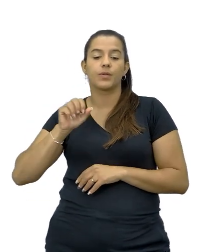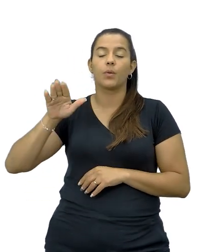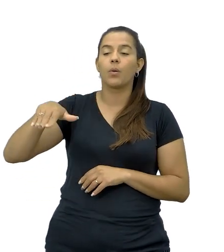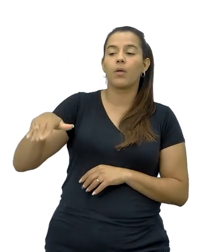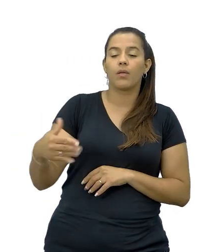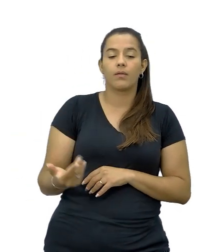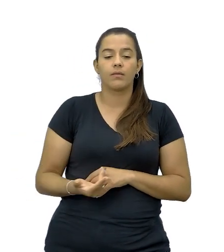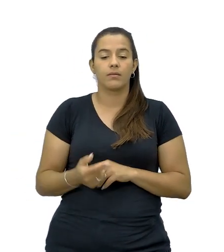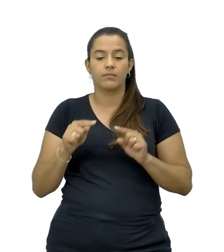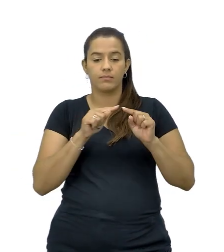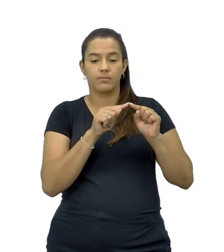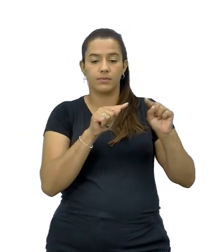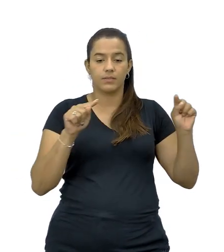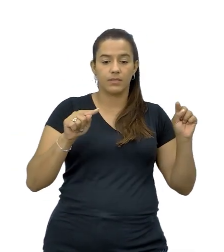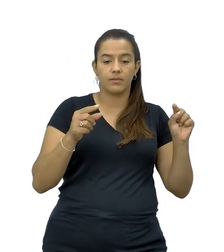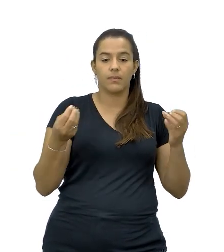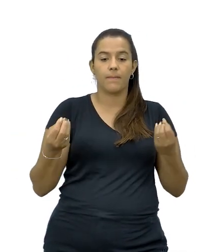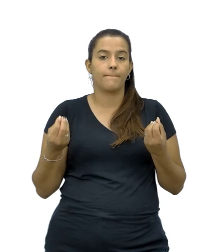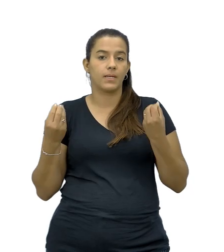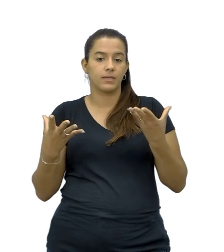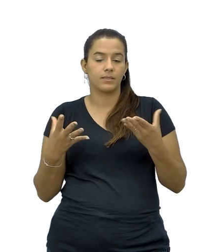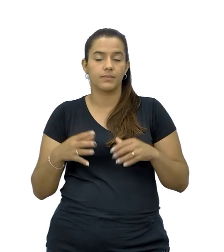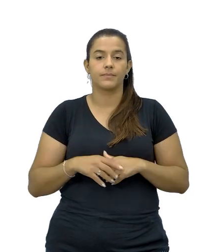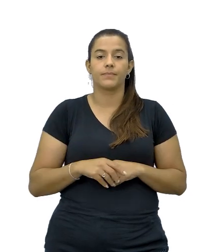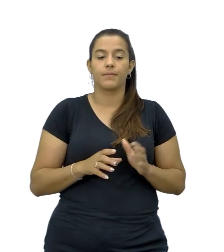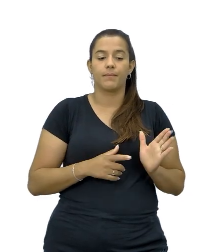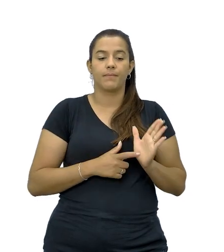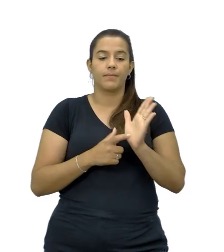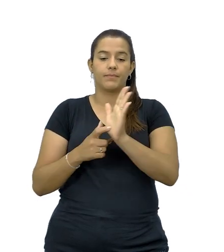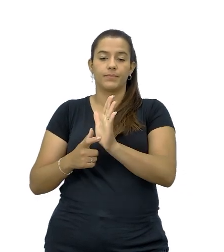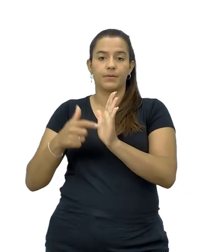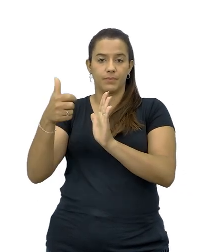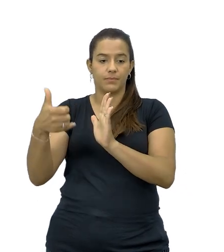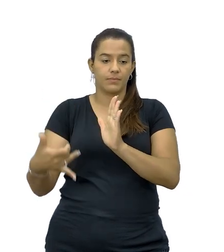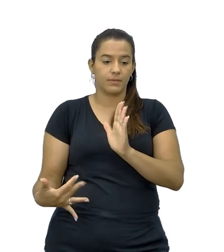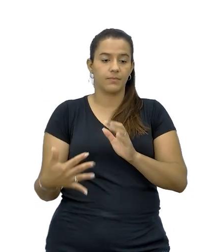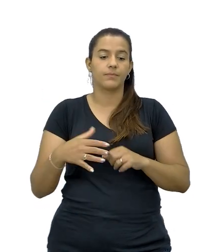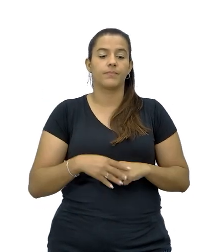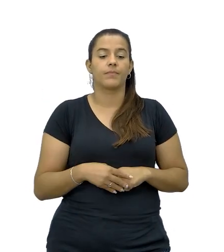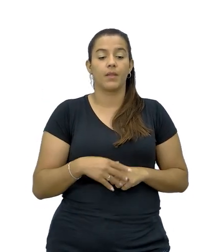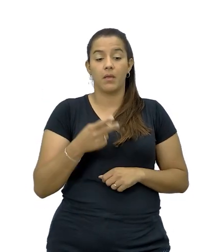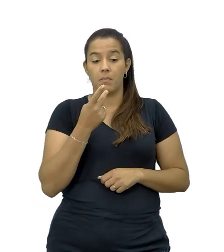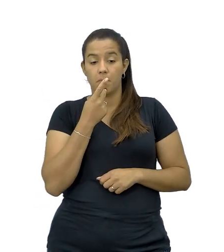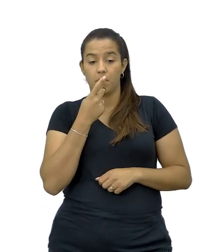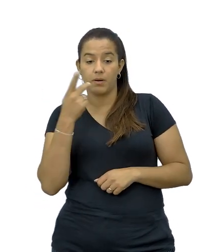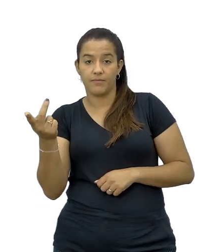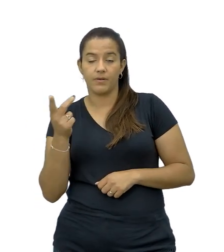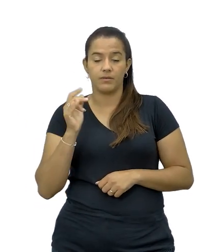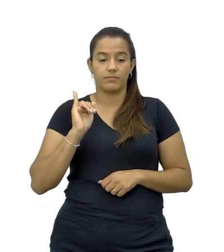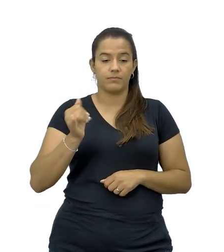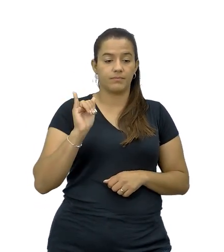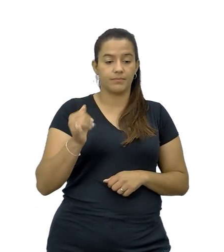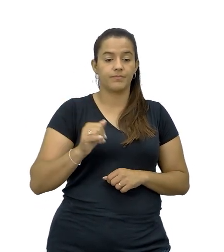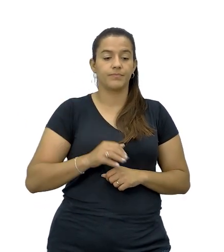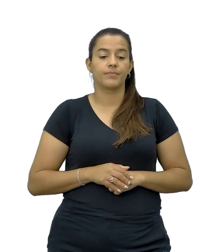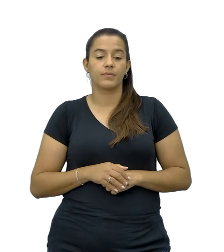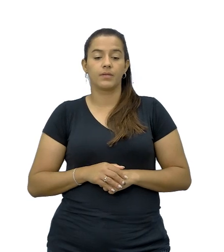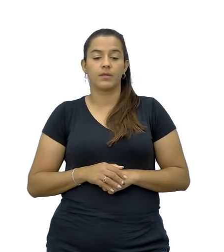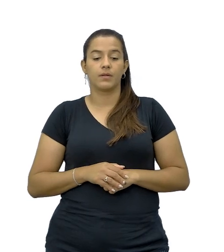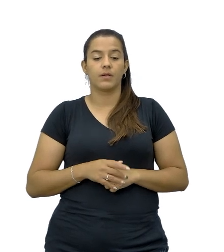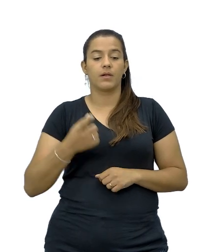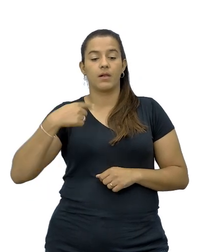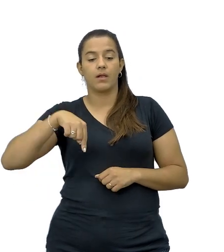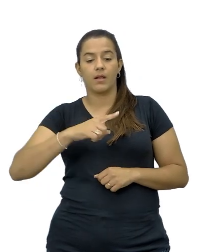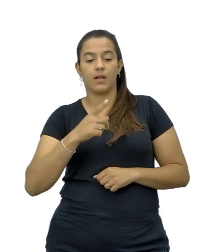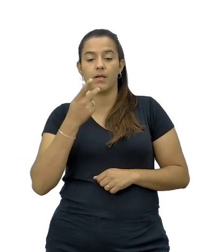o travessão foi utilizado para apresentar uma explicação, indicar um comentário do narrador, marcar uma fala de